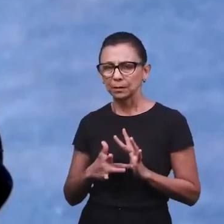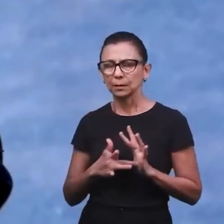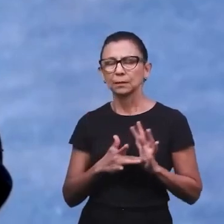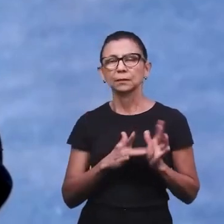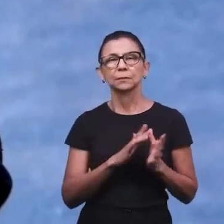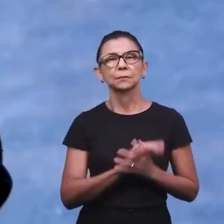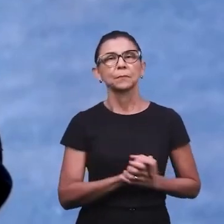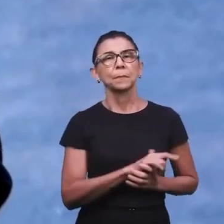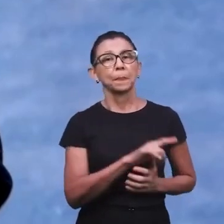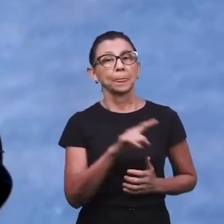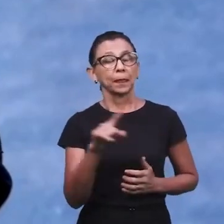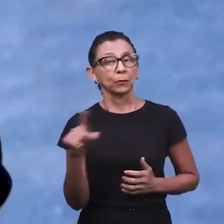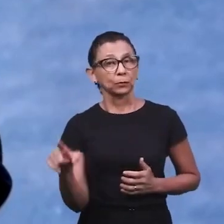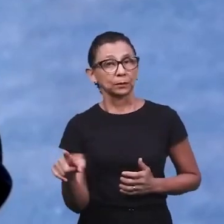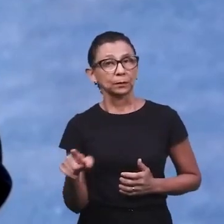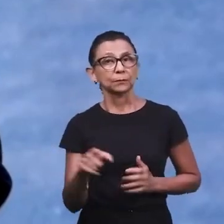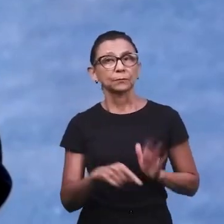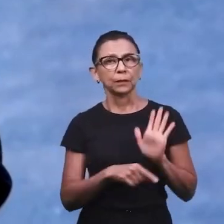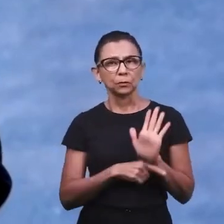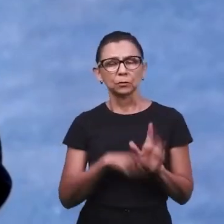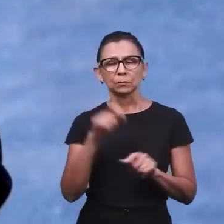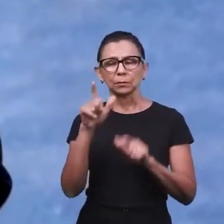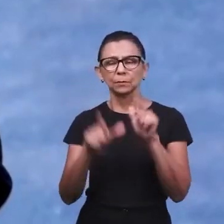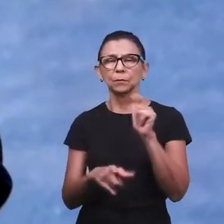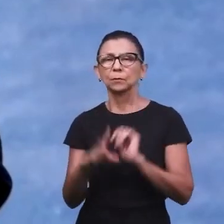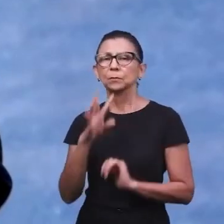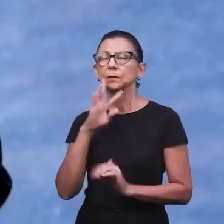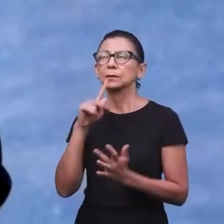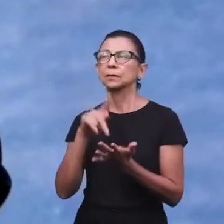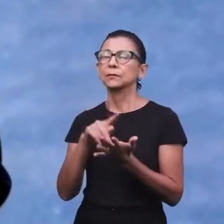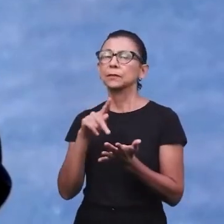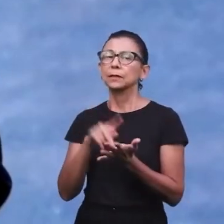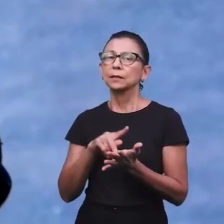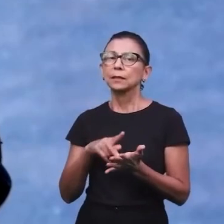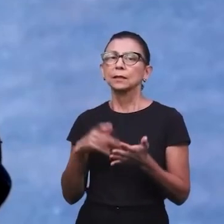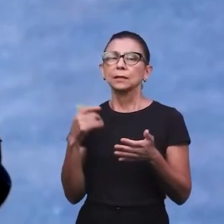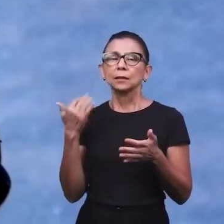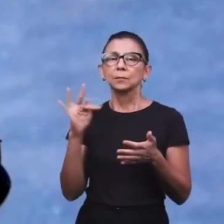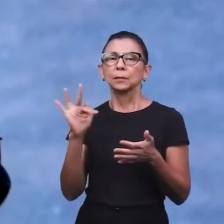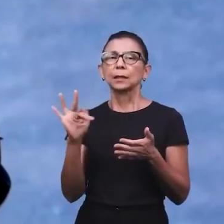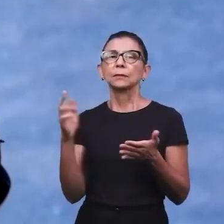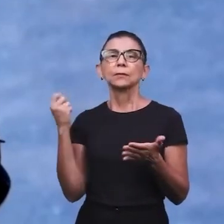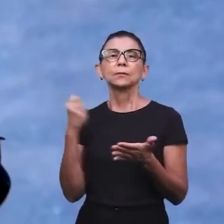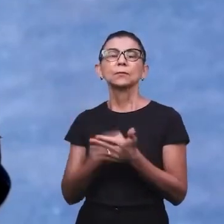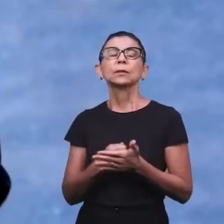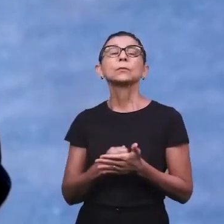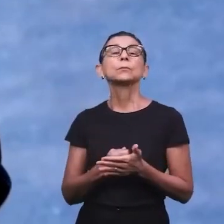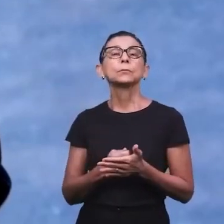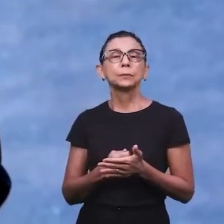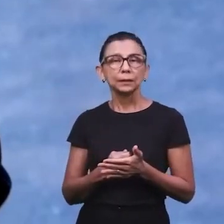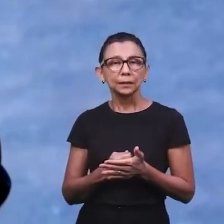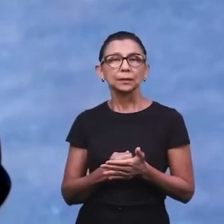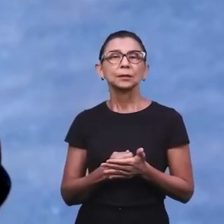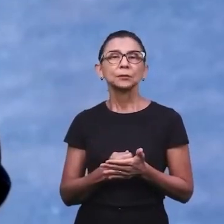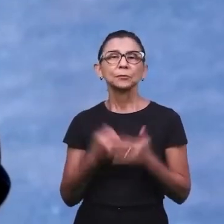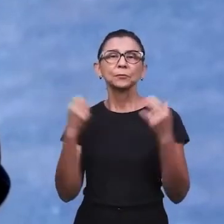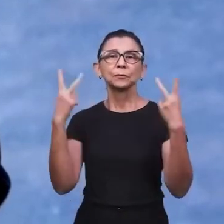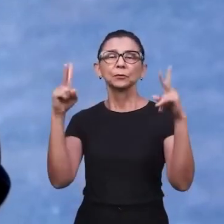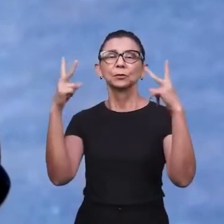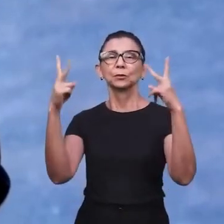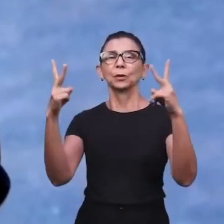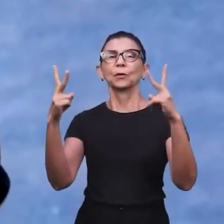conhecimento da Verdade e assim portanto se cumprirá aquilo que nós falamos hoje aqui da maior